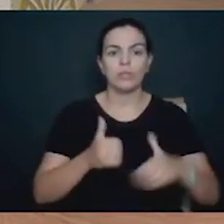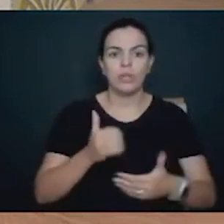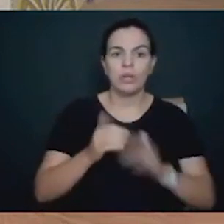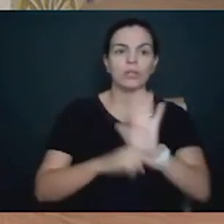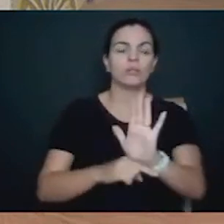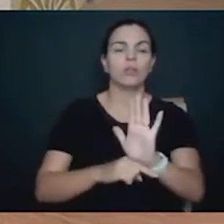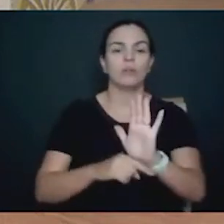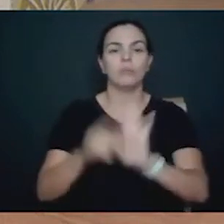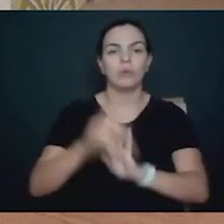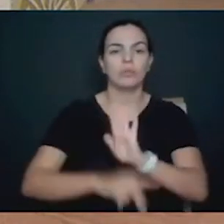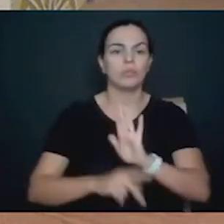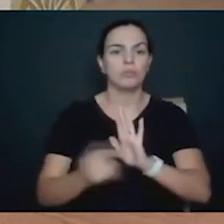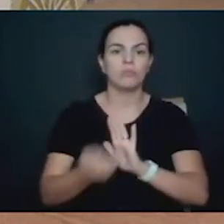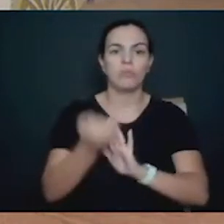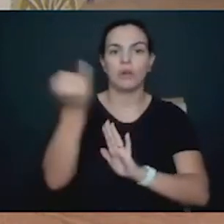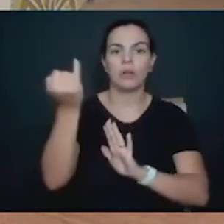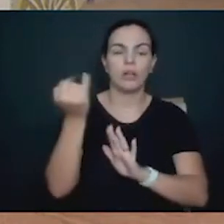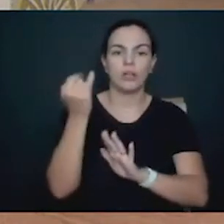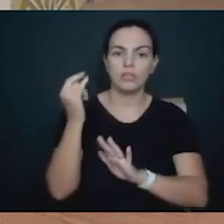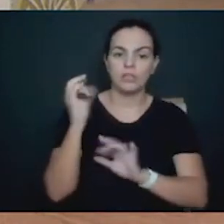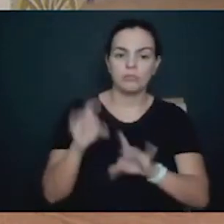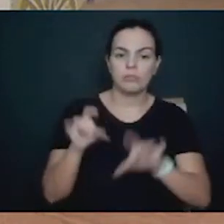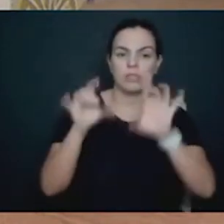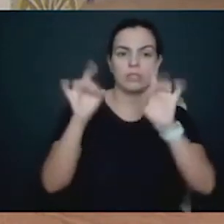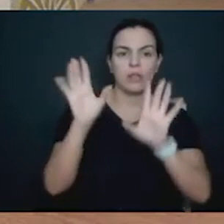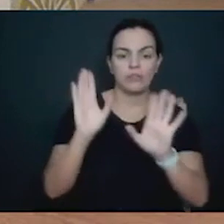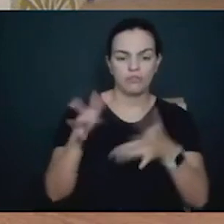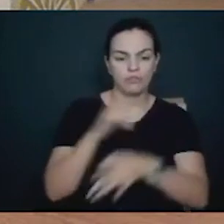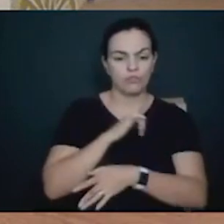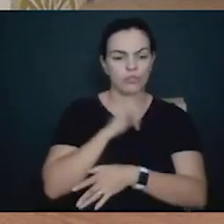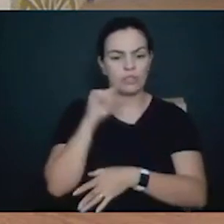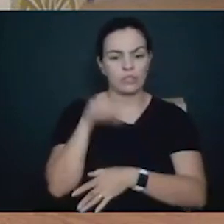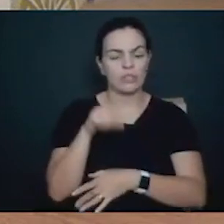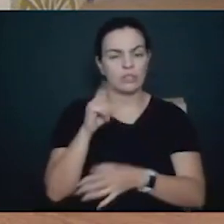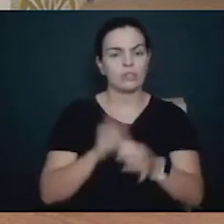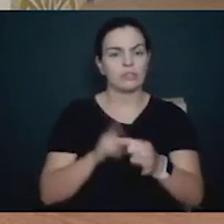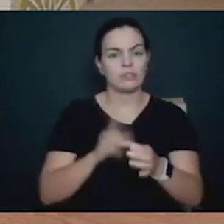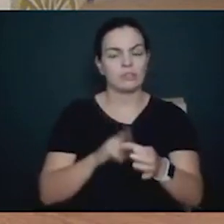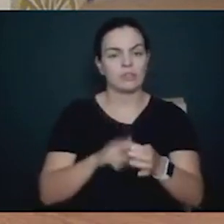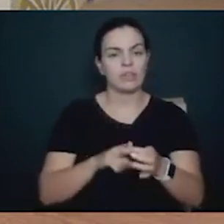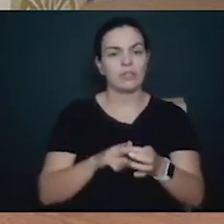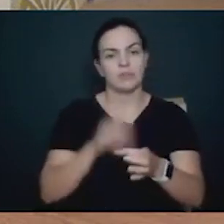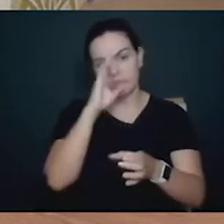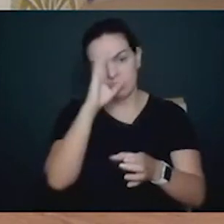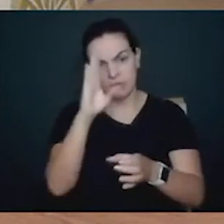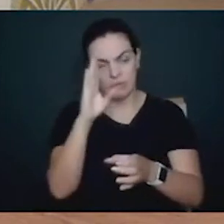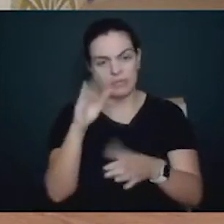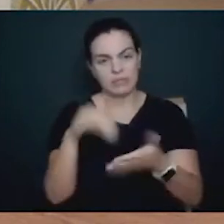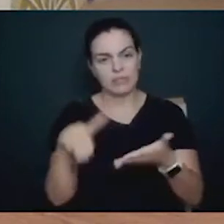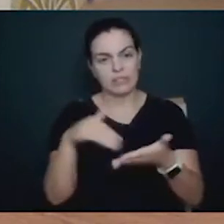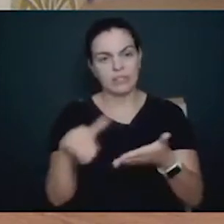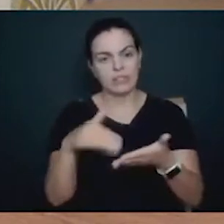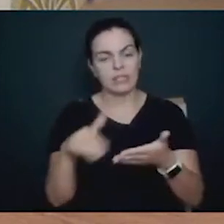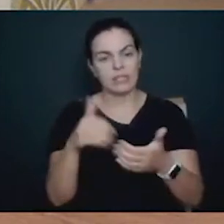já são desenvolvidos aqui na nossa cidade, mais precisamente, especificamente pela Secretaria Municipal de Esporte, Lazer e